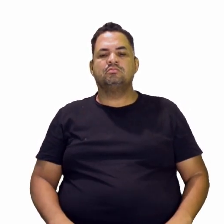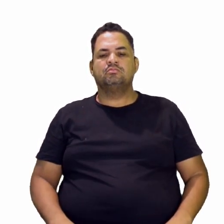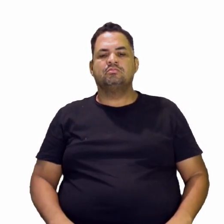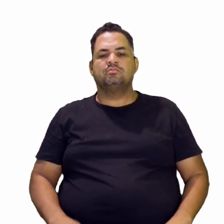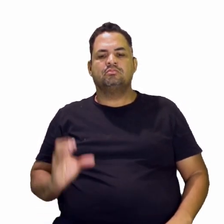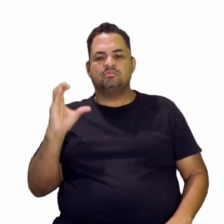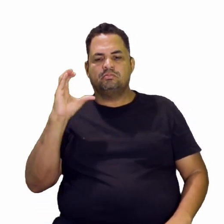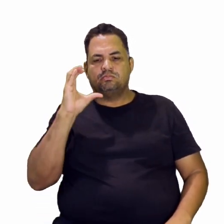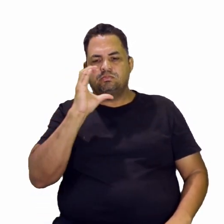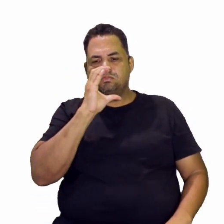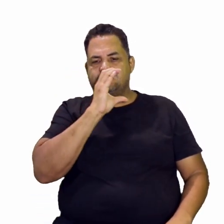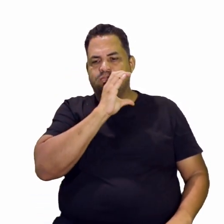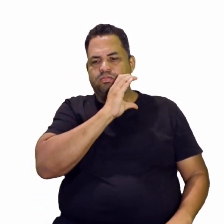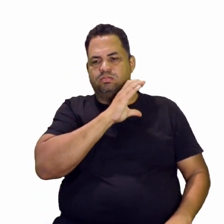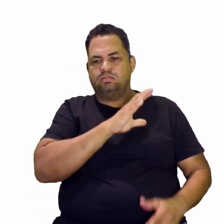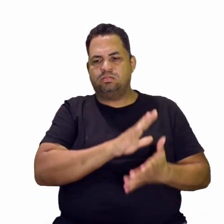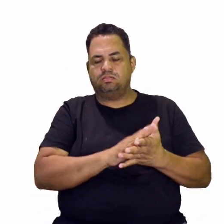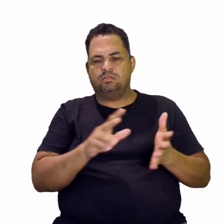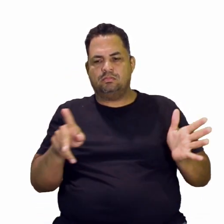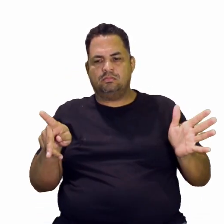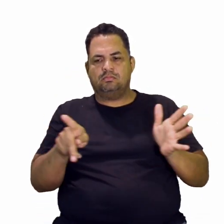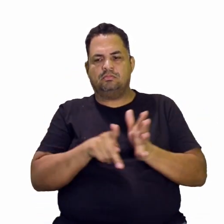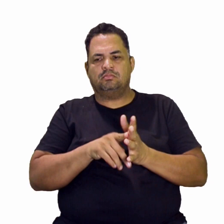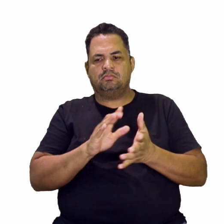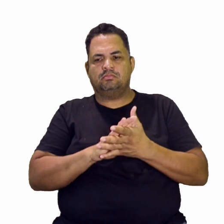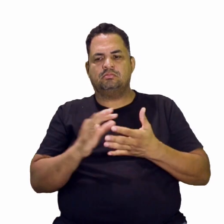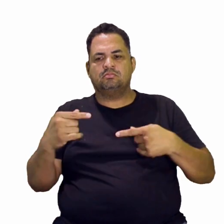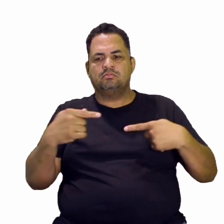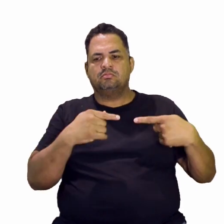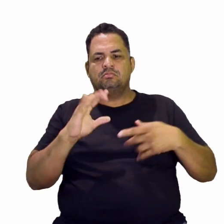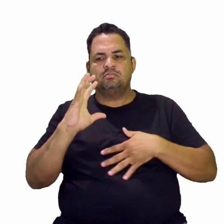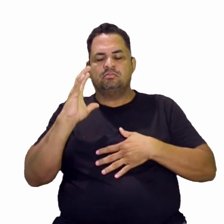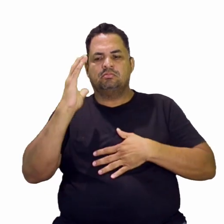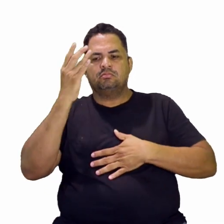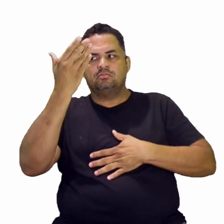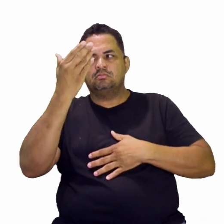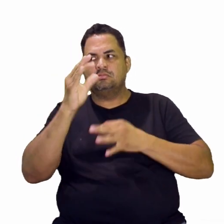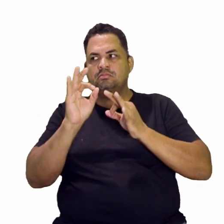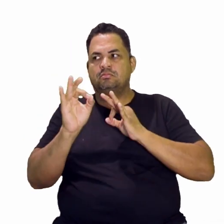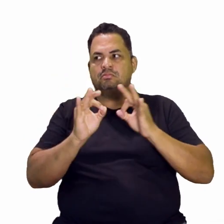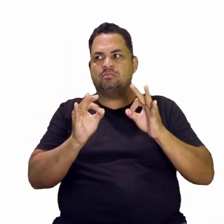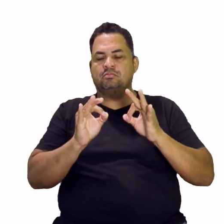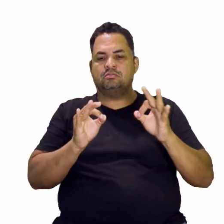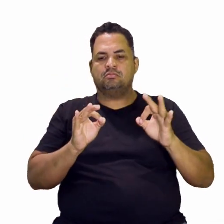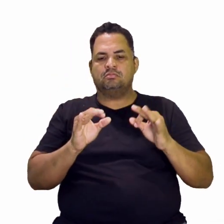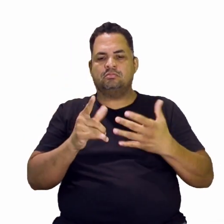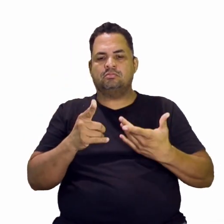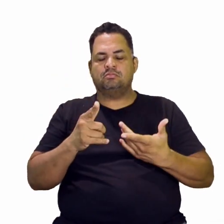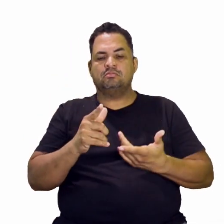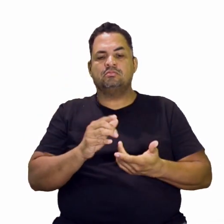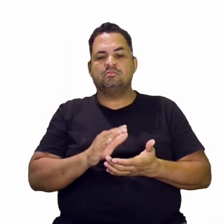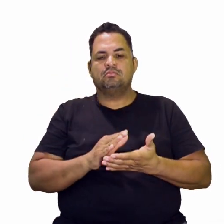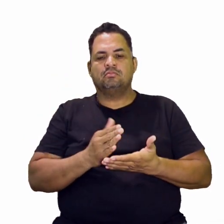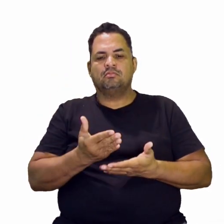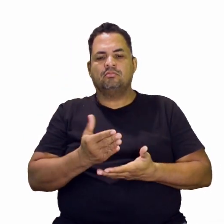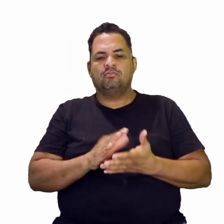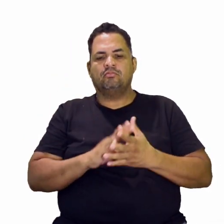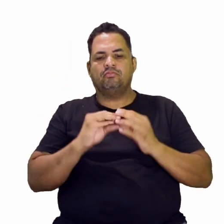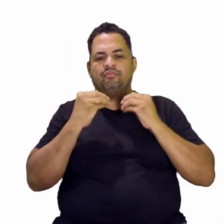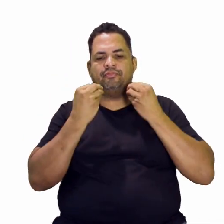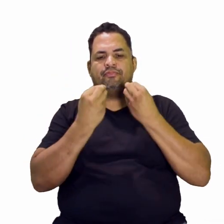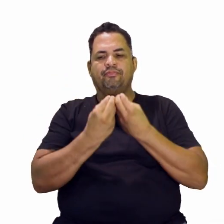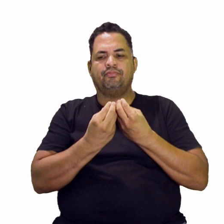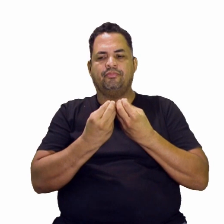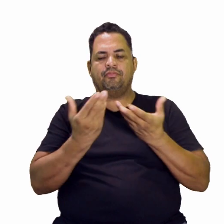o calor específico está relacionado à capacidade ou o grau que essa